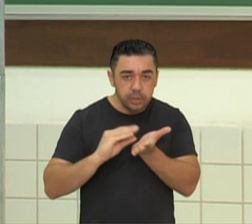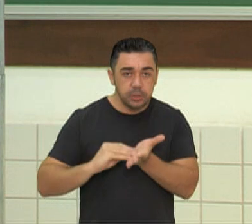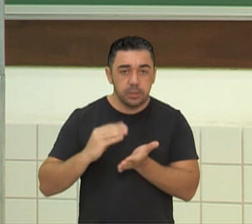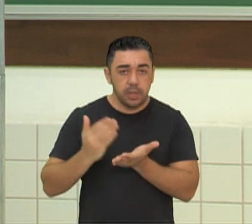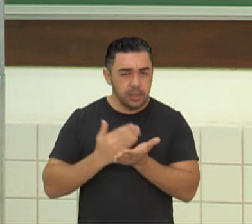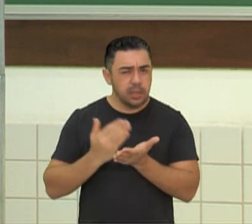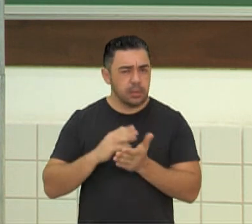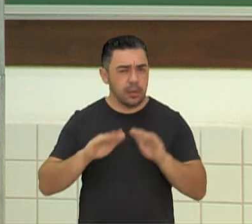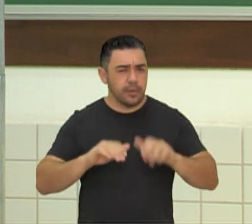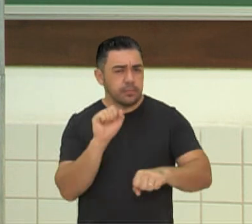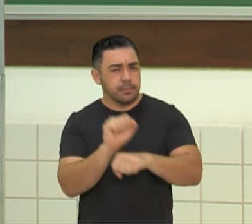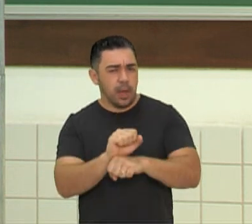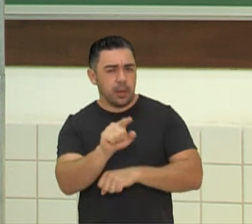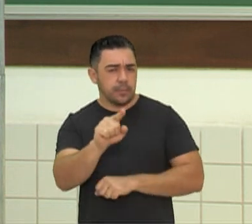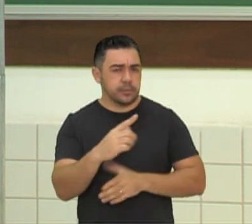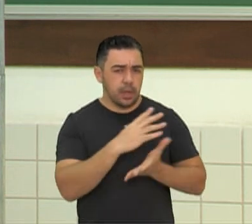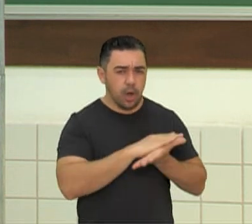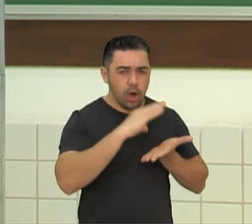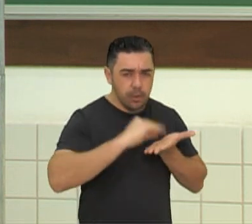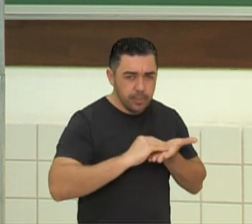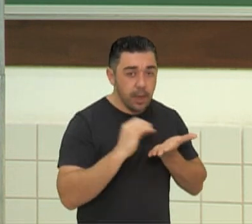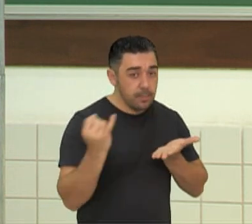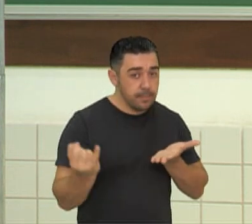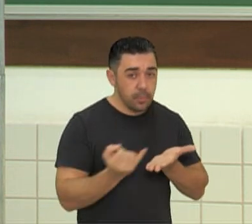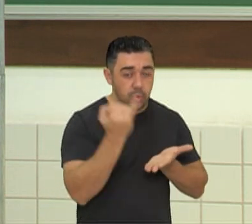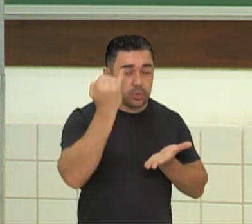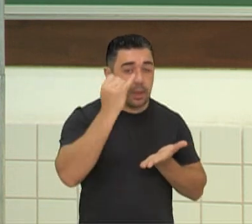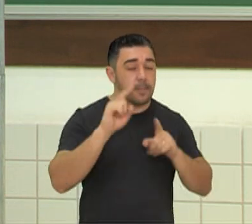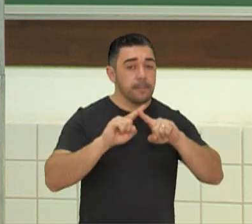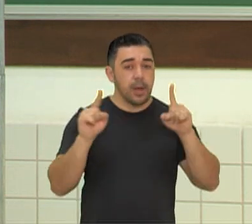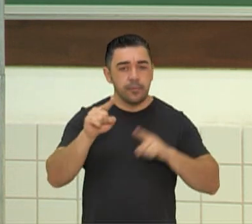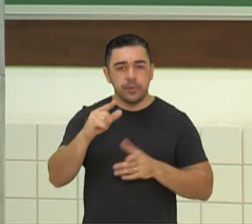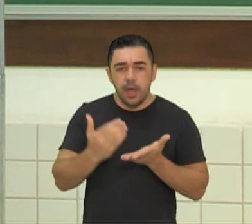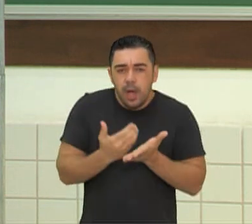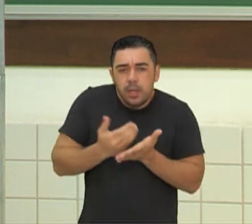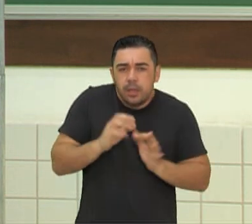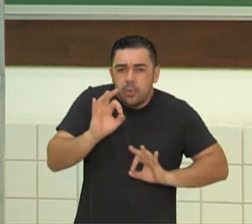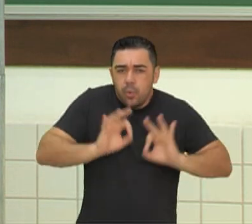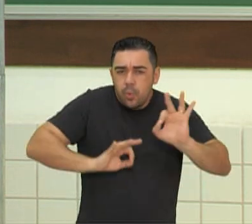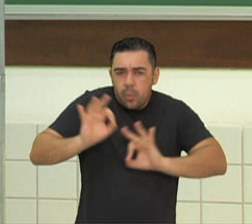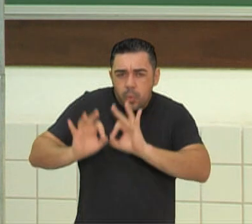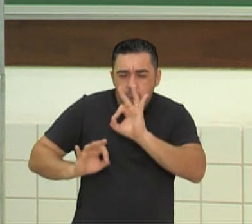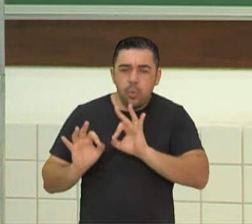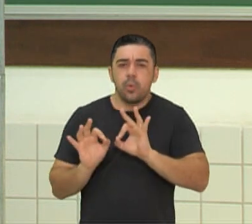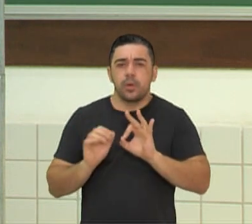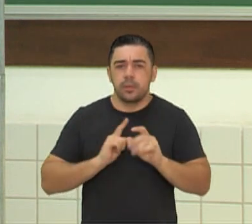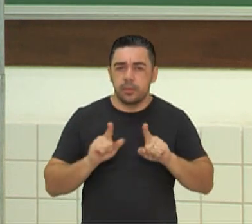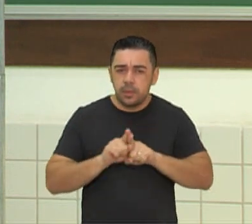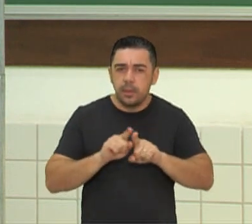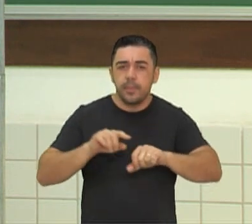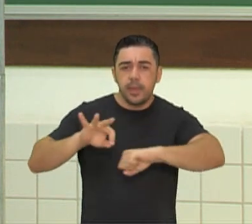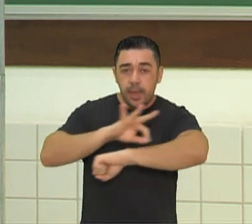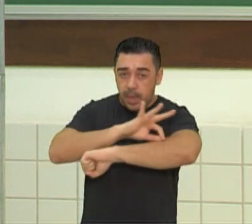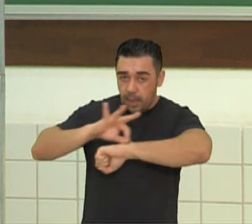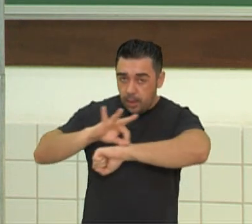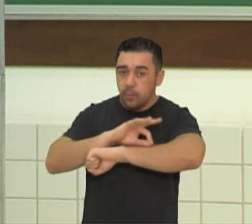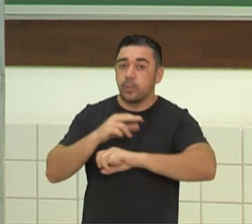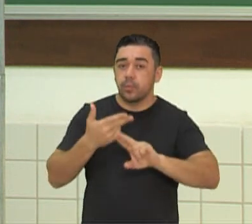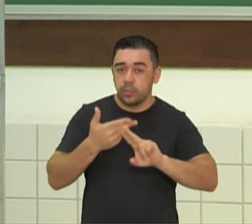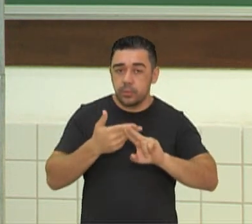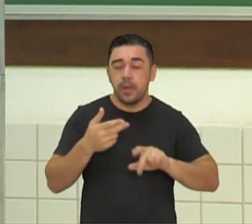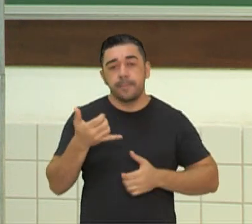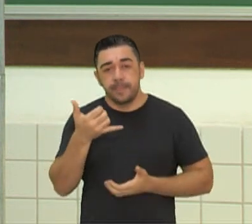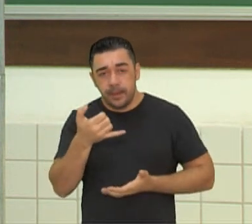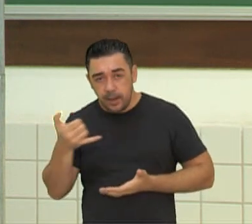faremos algumas paradas para você poder anotar o que é essencial, mas tenha aí o seu caderno organizado, uma régua talvez seja útil, as canetas